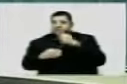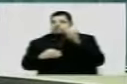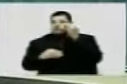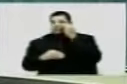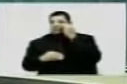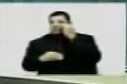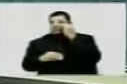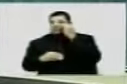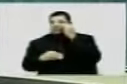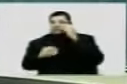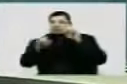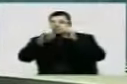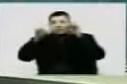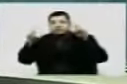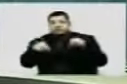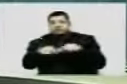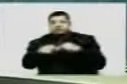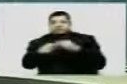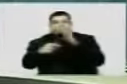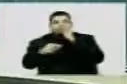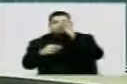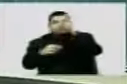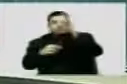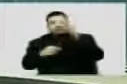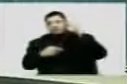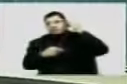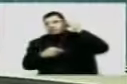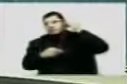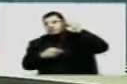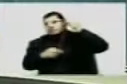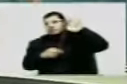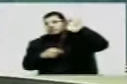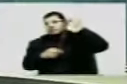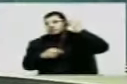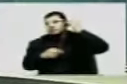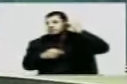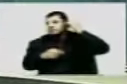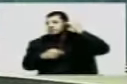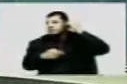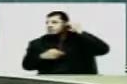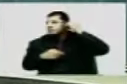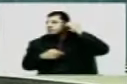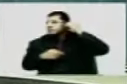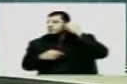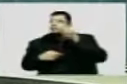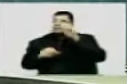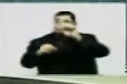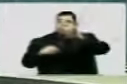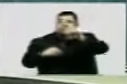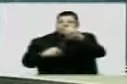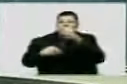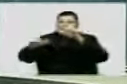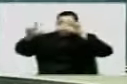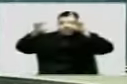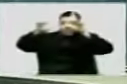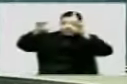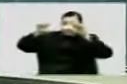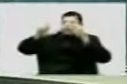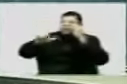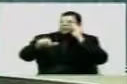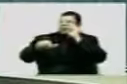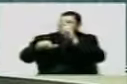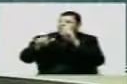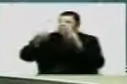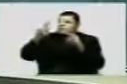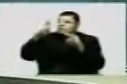vamos olhar para o cenário futuro. Cada vez que eu ligo a TV e vejo o que acontece